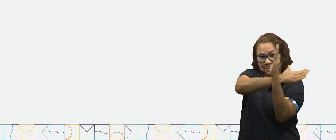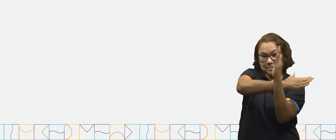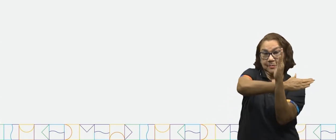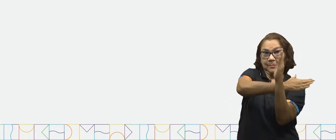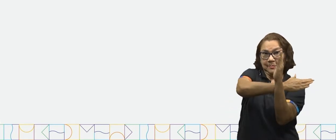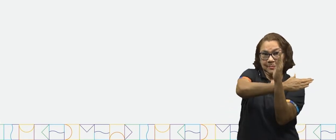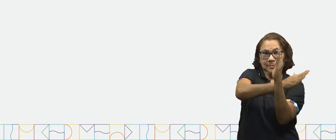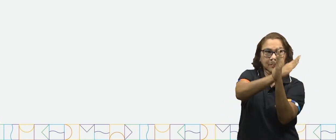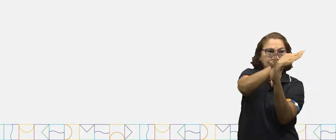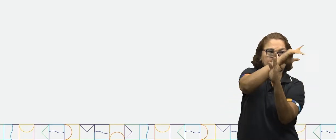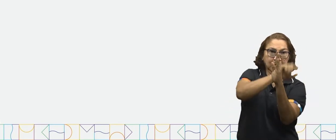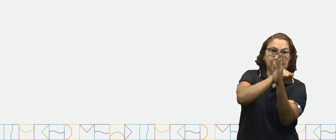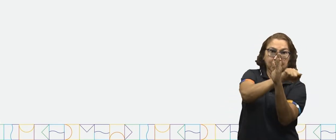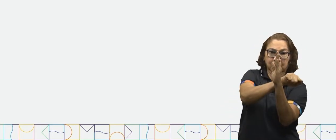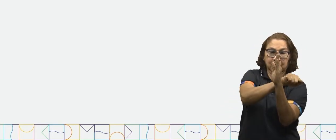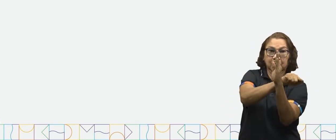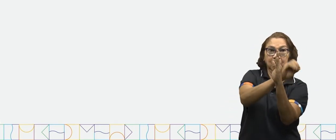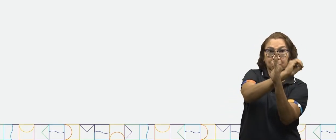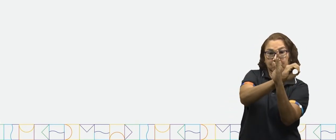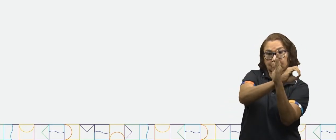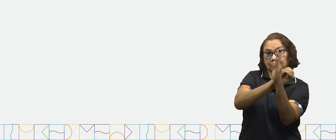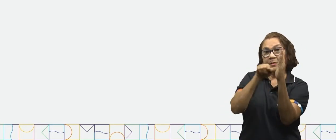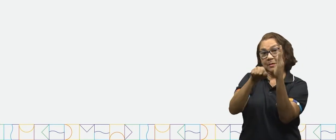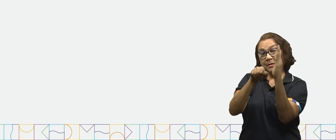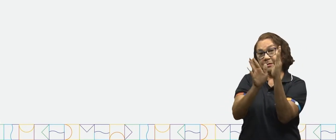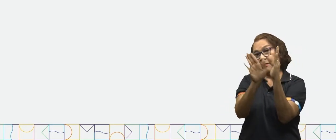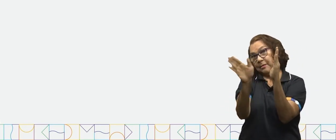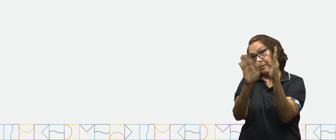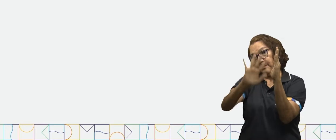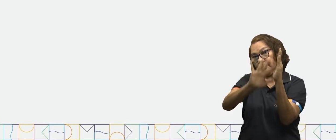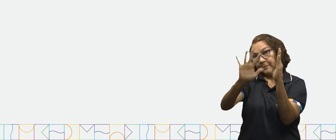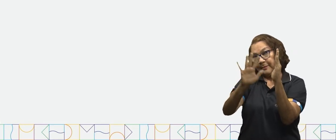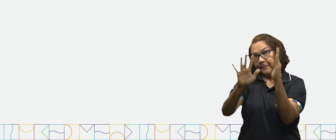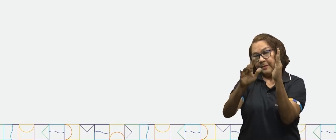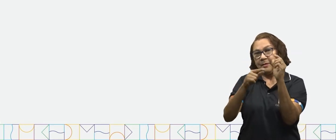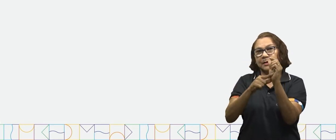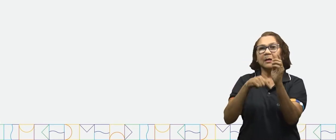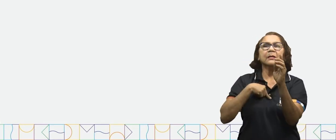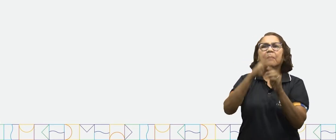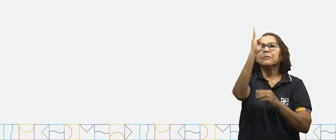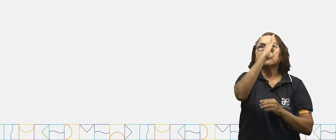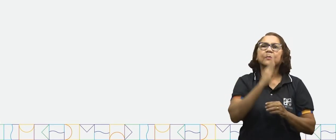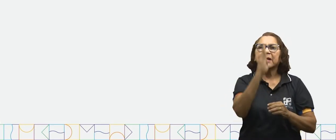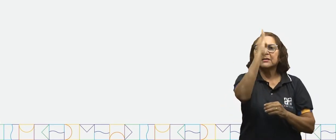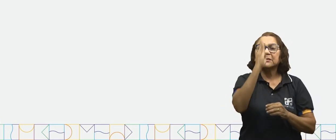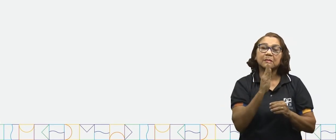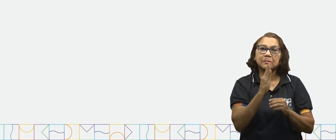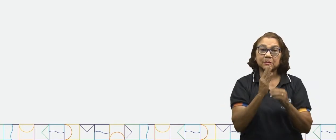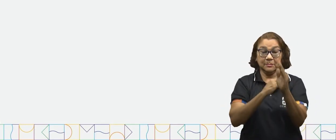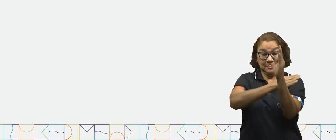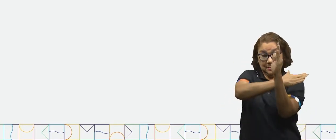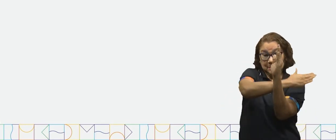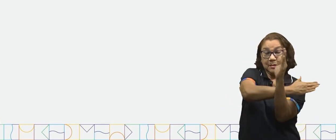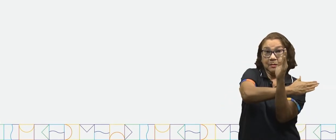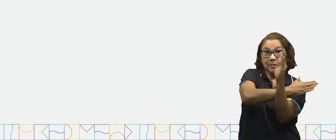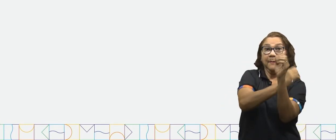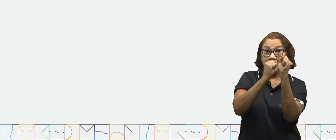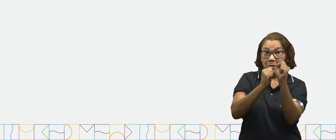era predominante. Agora, vamos falar dos pontos colaterais. Quando falamos de